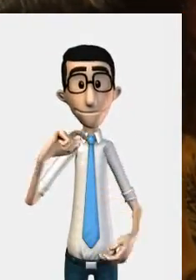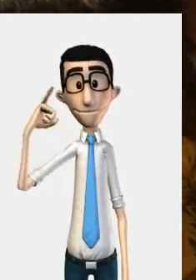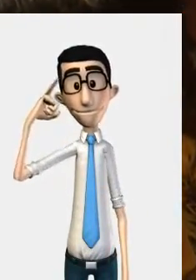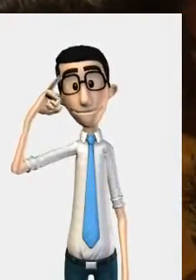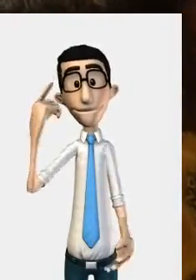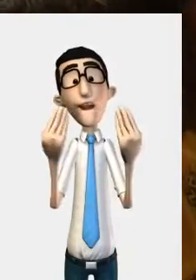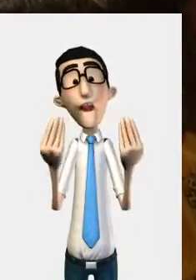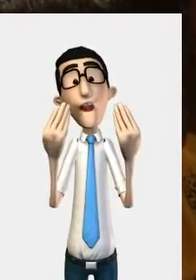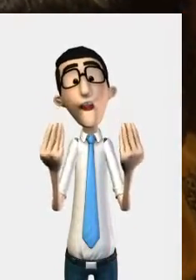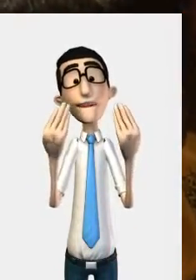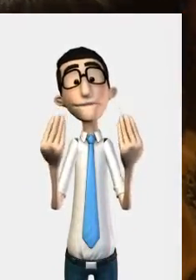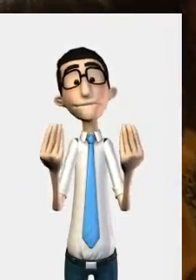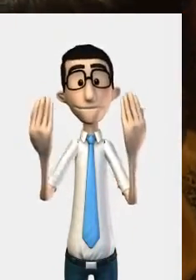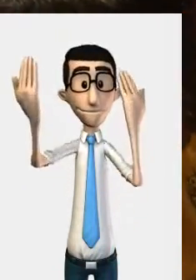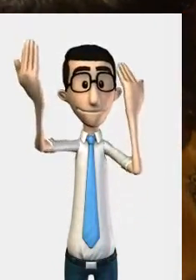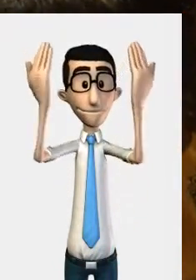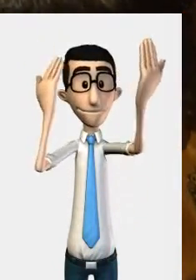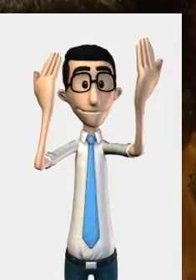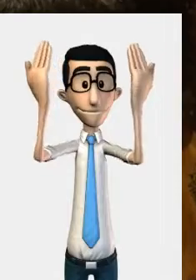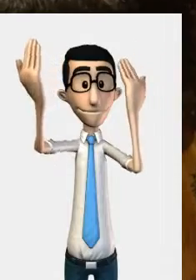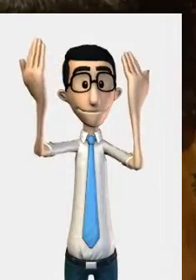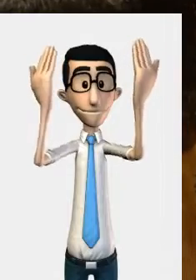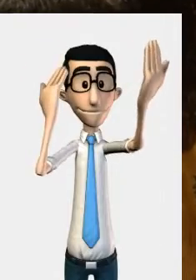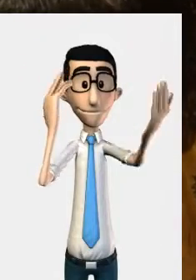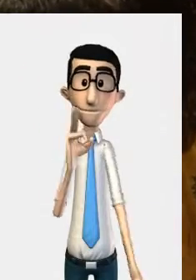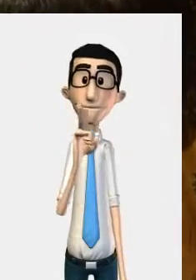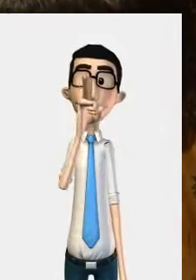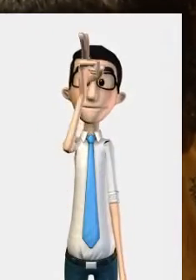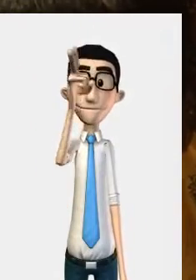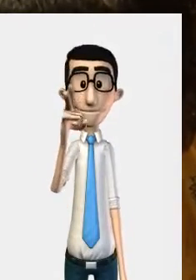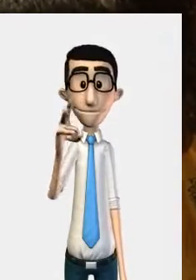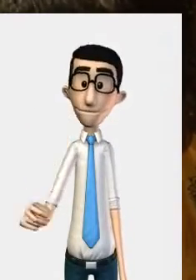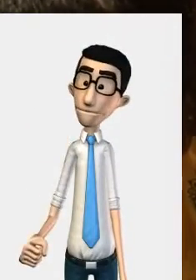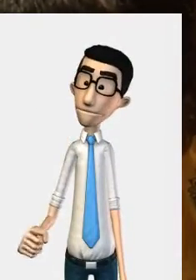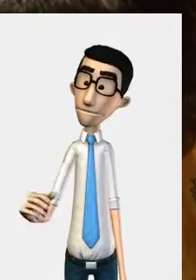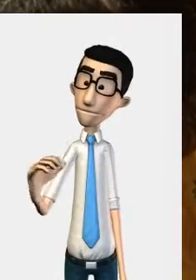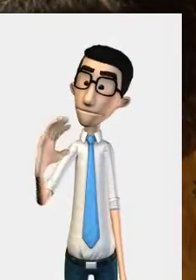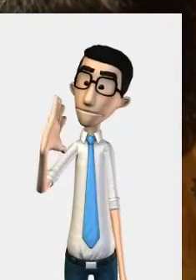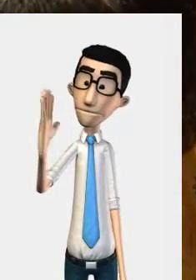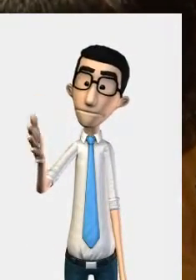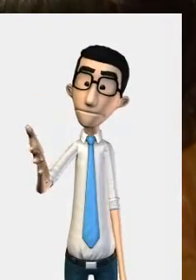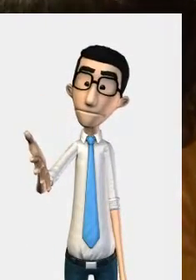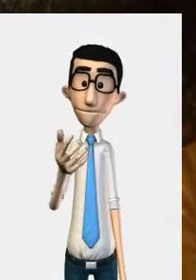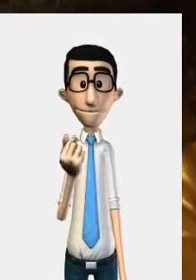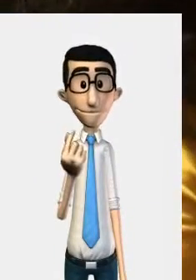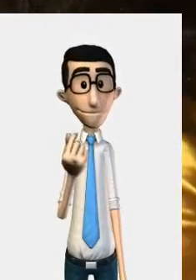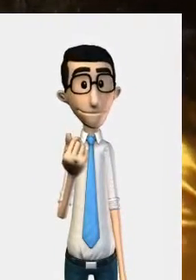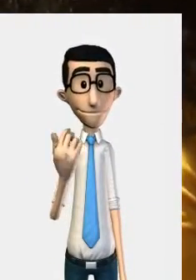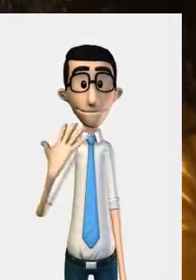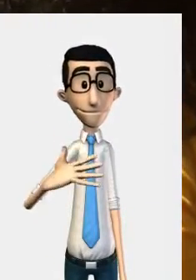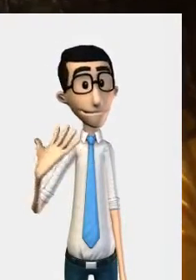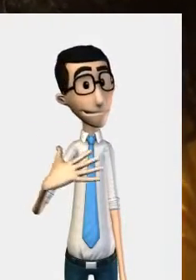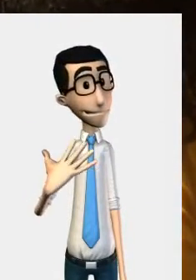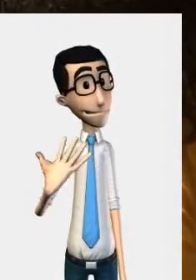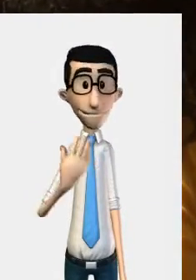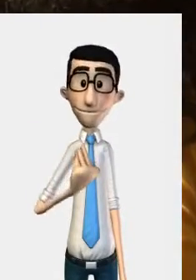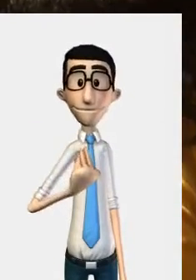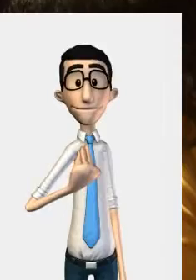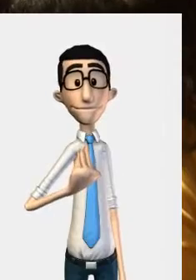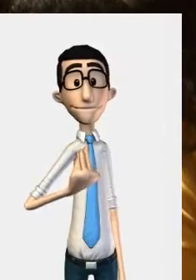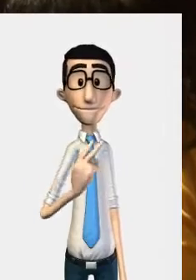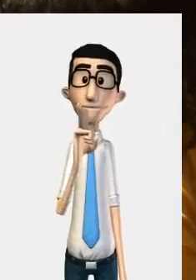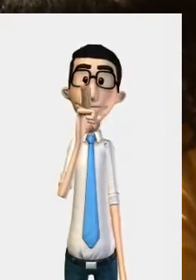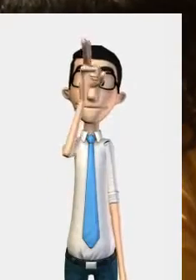passado. E tô sempre comprando na Amazon, sempre chegando em casa, tô sempre ali lendo, estudando, todos os dias eu estudo. E aí